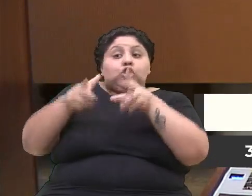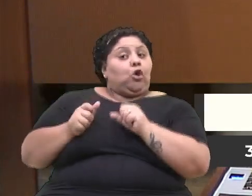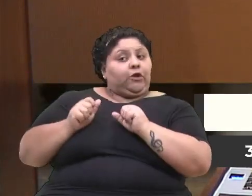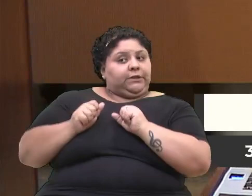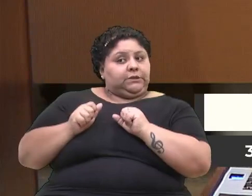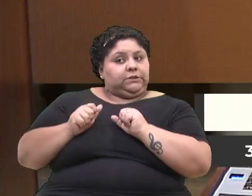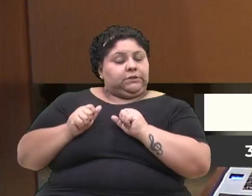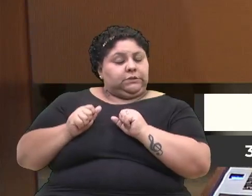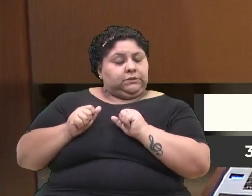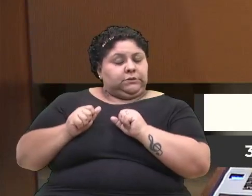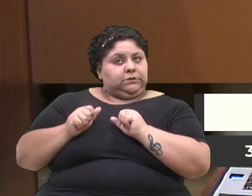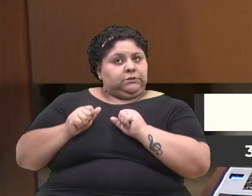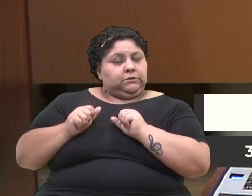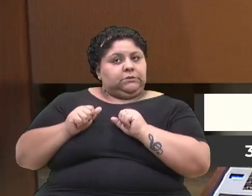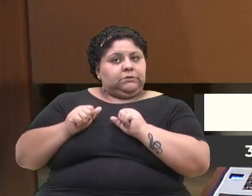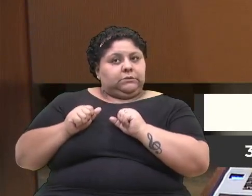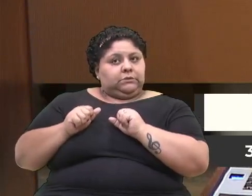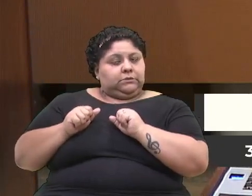feitos esses exames.